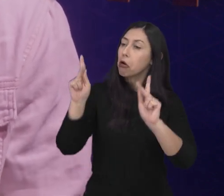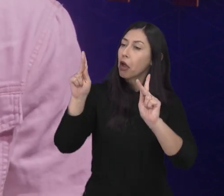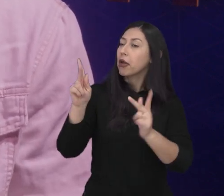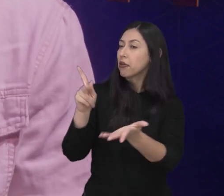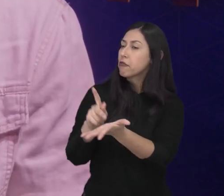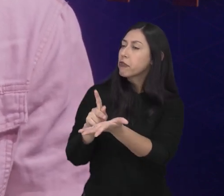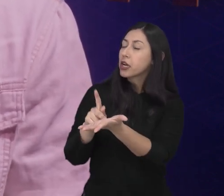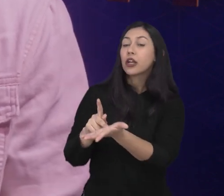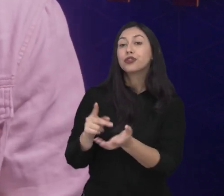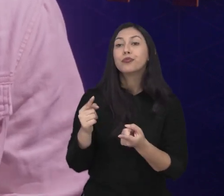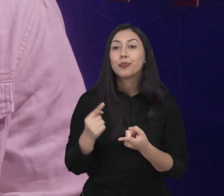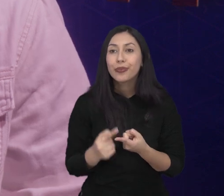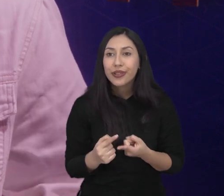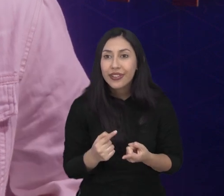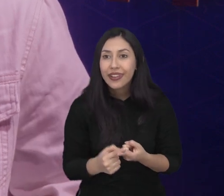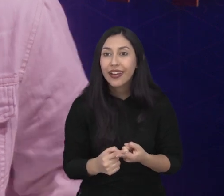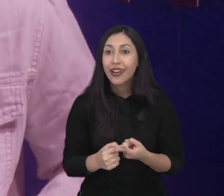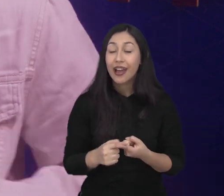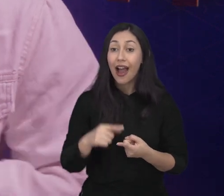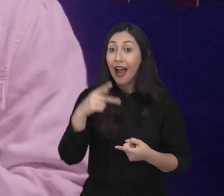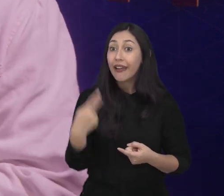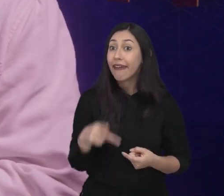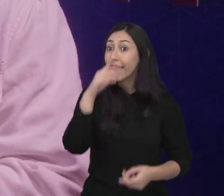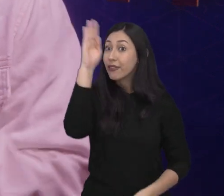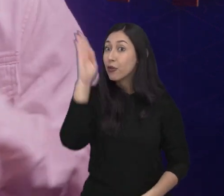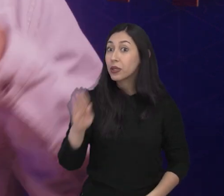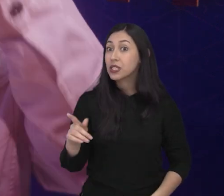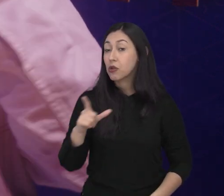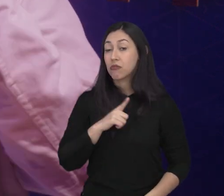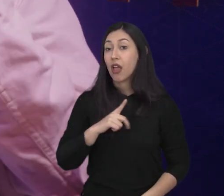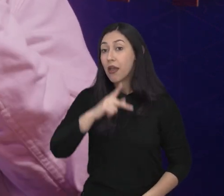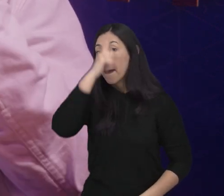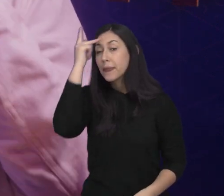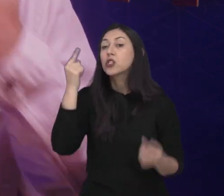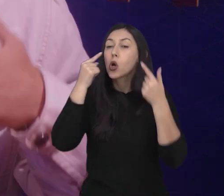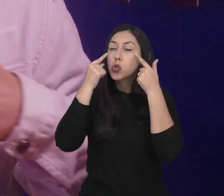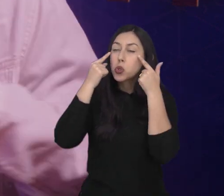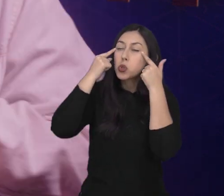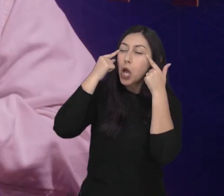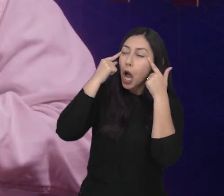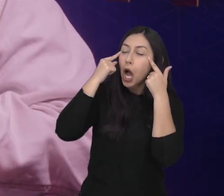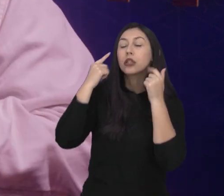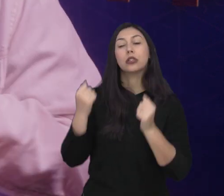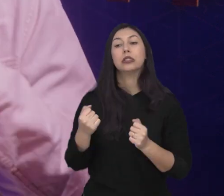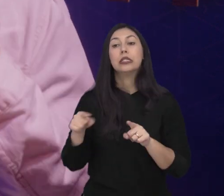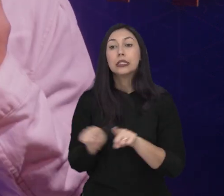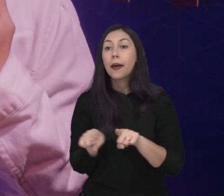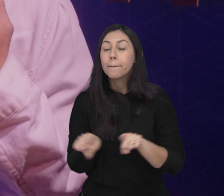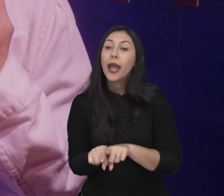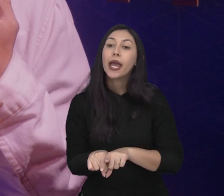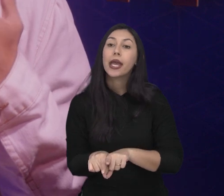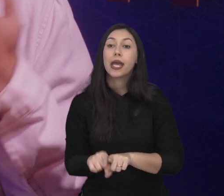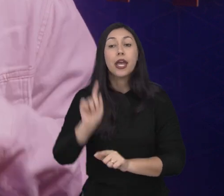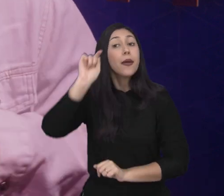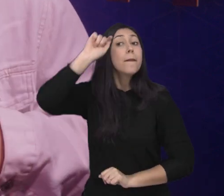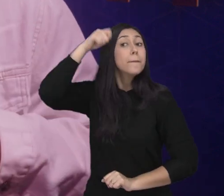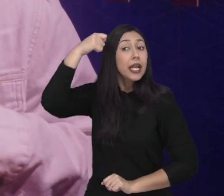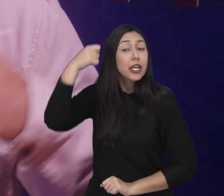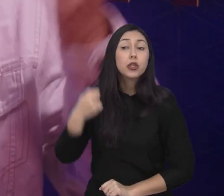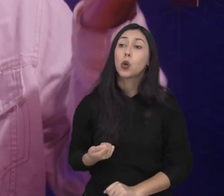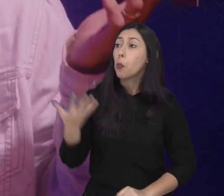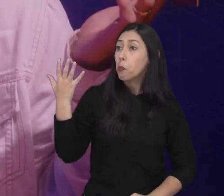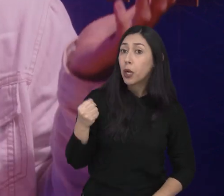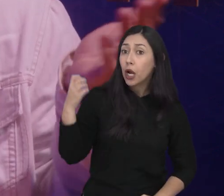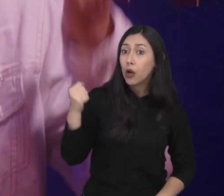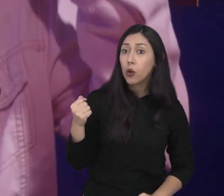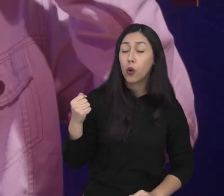é falso. Porque realmente, no Brasil a gente tem gente de olhinho puxado, gente de pele mais escura, de pele mais clara, de cabelo